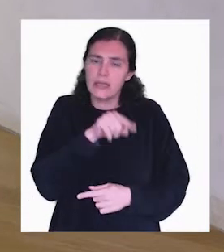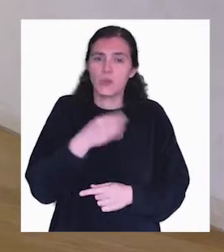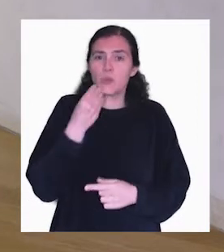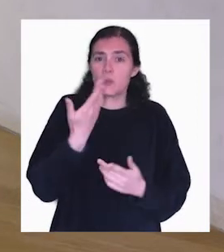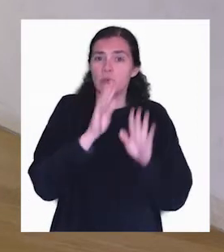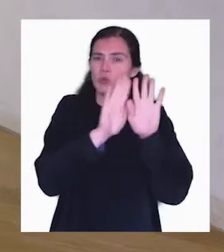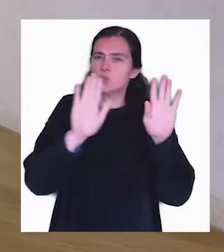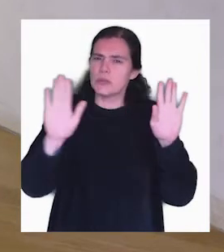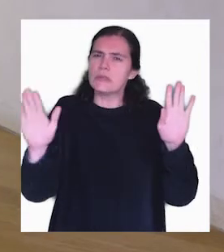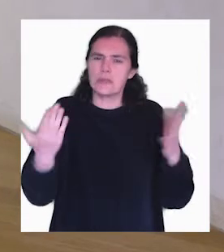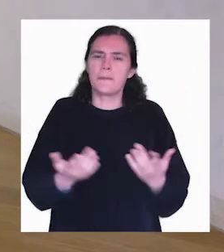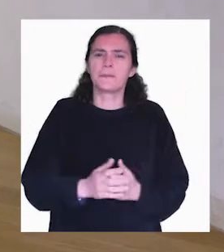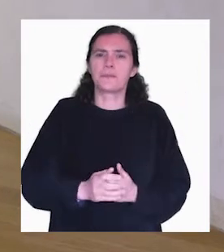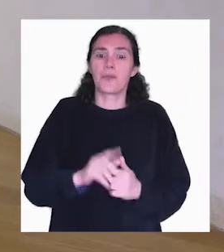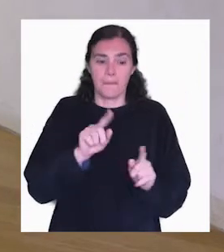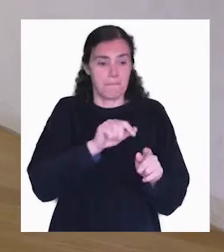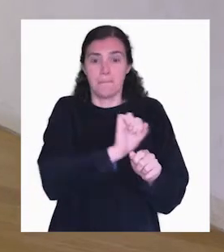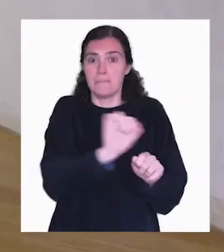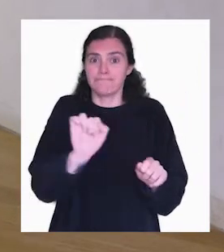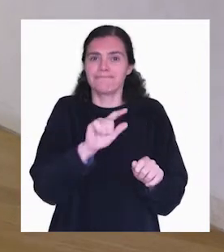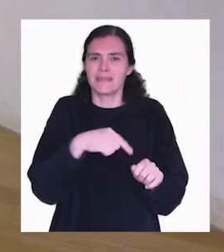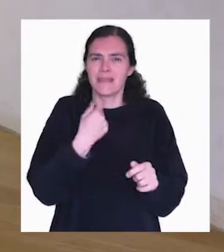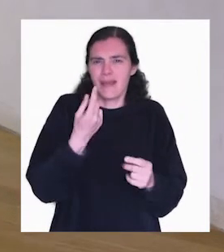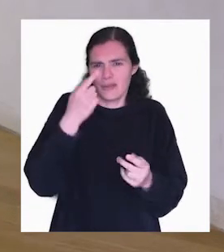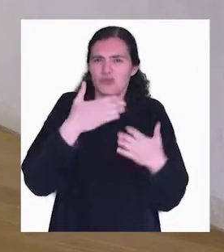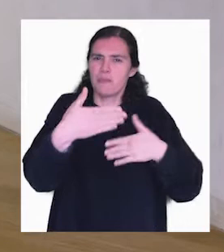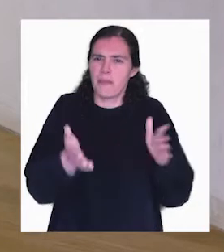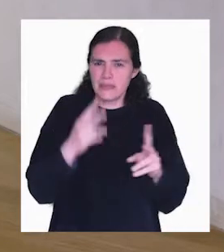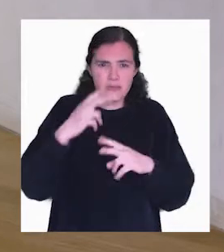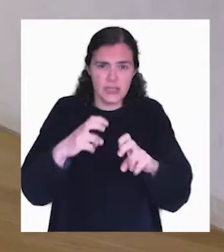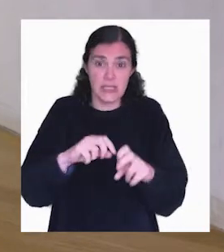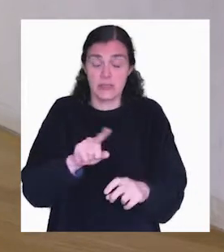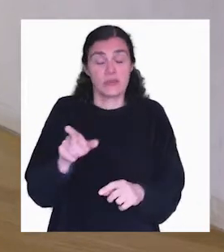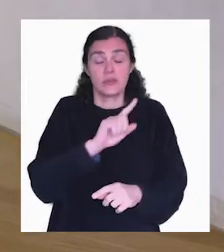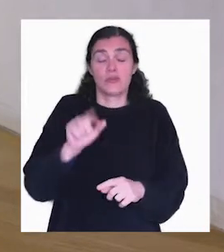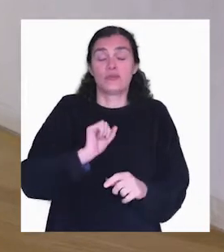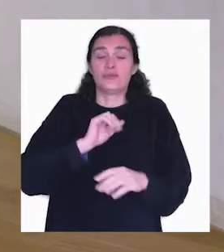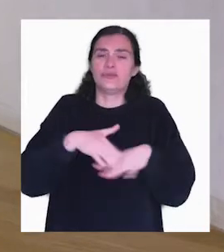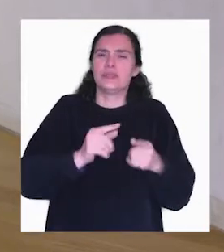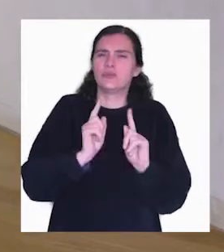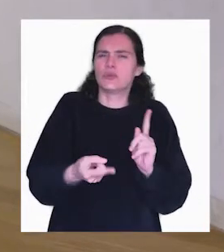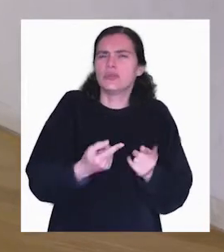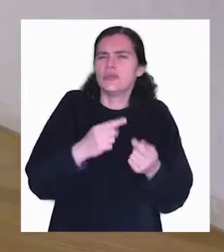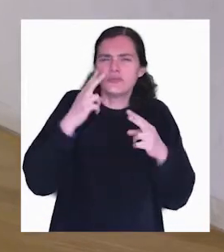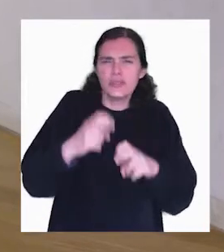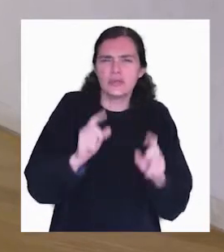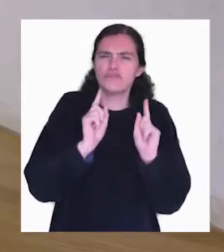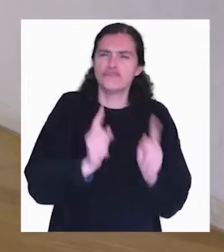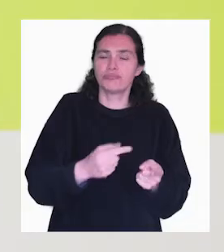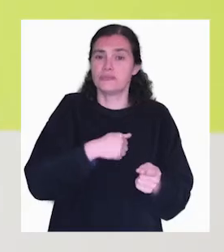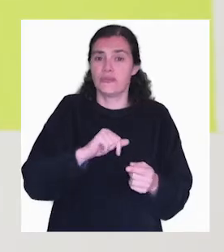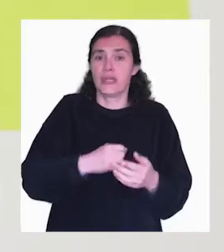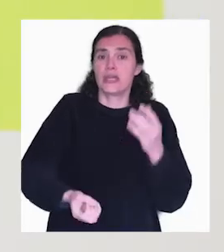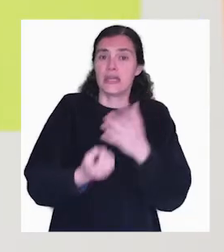exposição é ele próprio um espaço de investigação, ou seja, o que nós fizemos desde o início da investigação foi criarmos